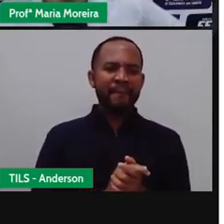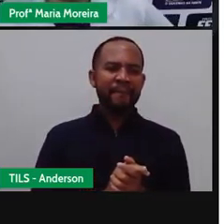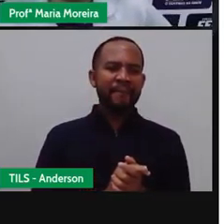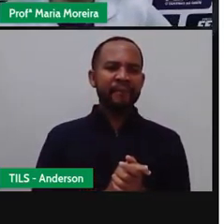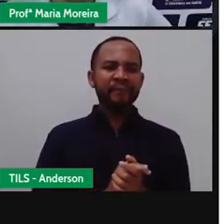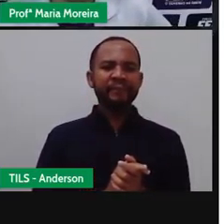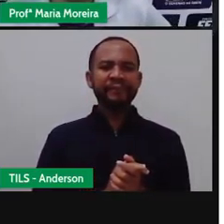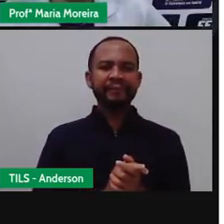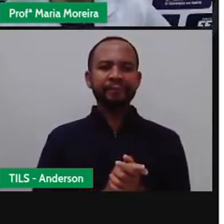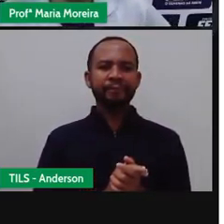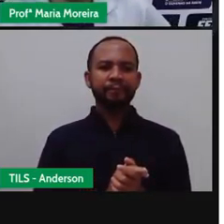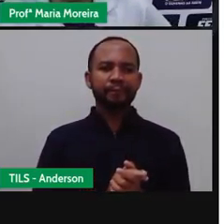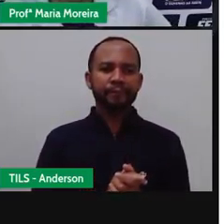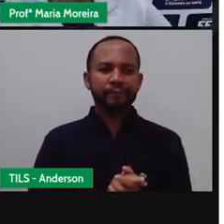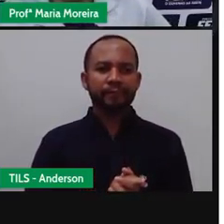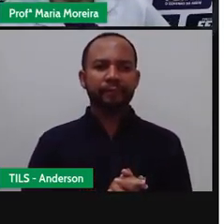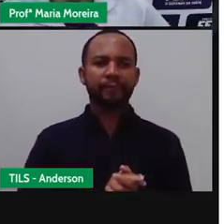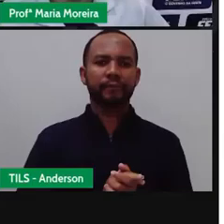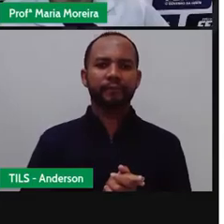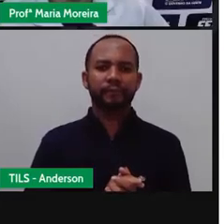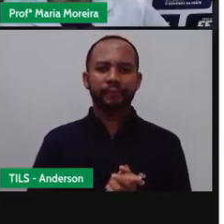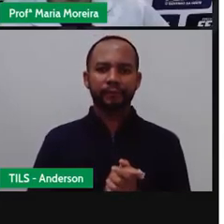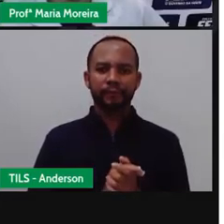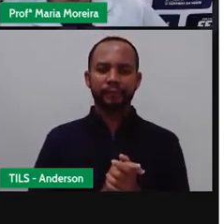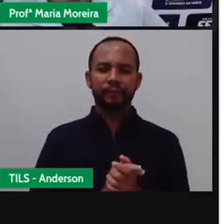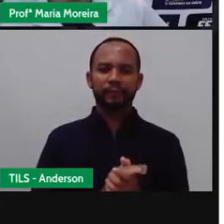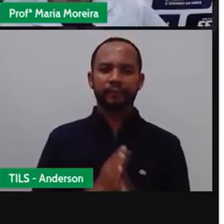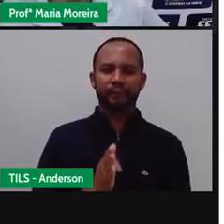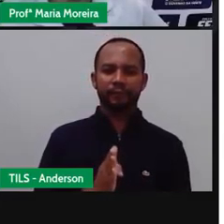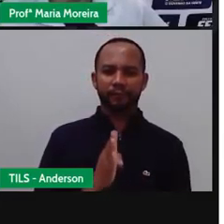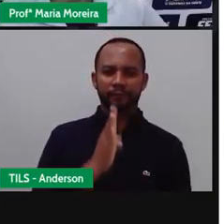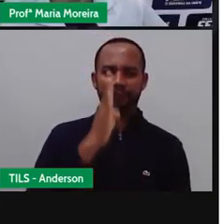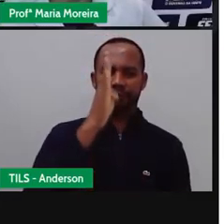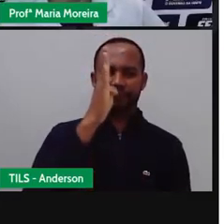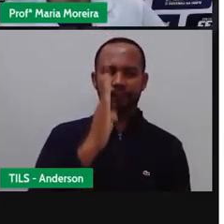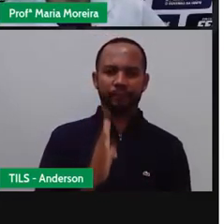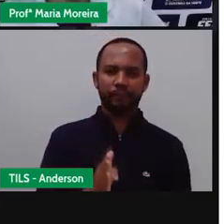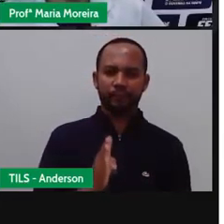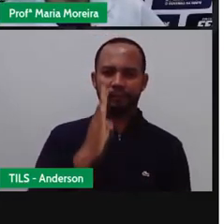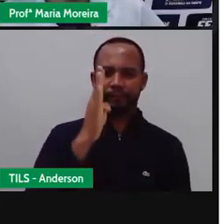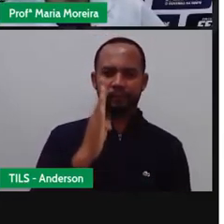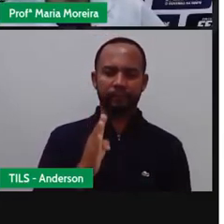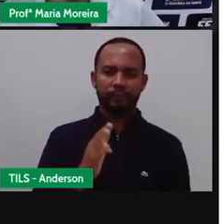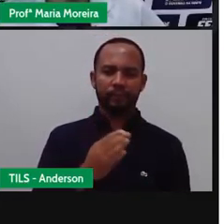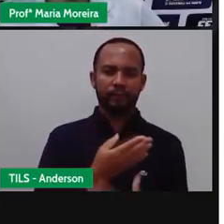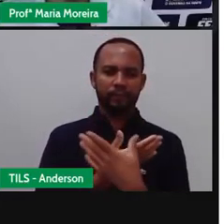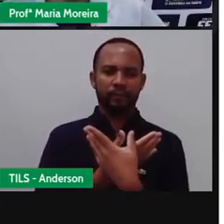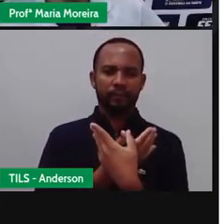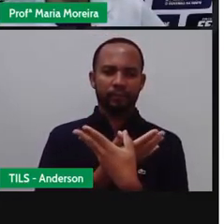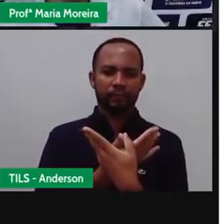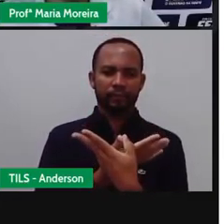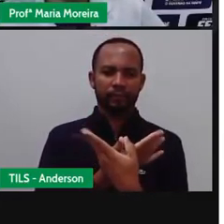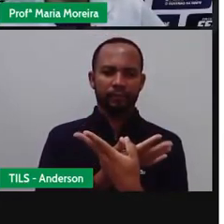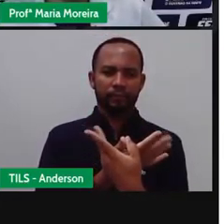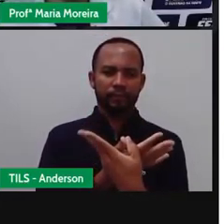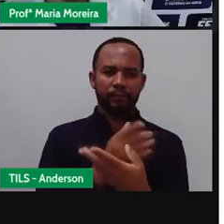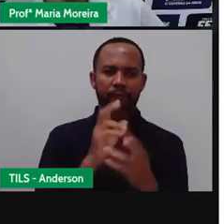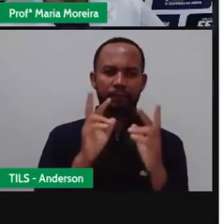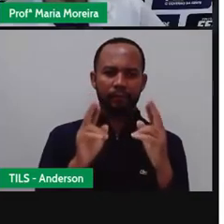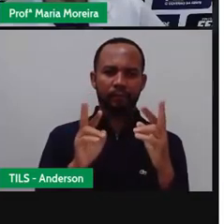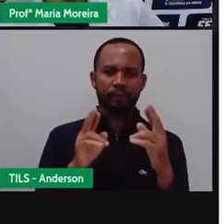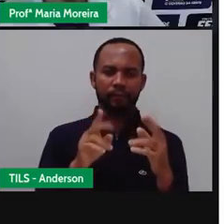do outro, tá? Vamos lá. Olha a linha que a Pro traçou. E aí essa borboleta, não é isso? ela é